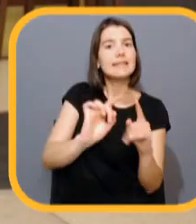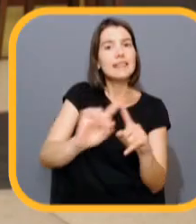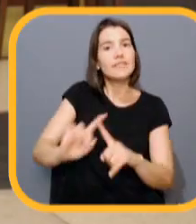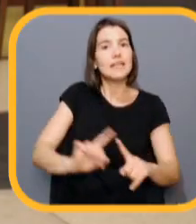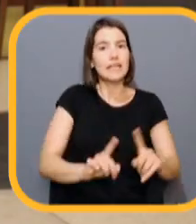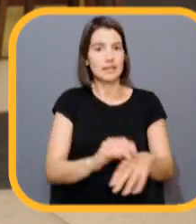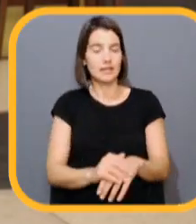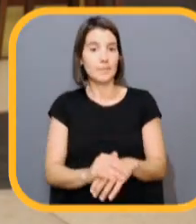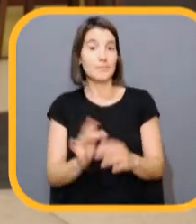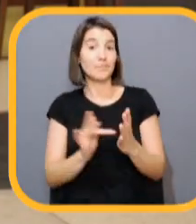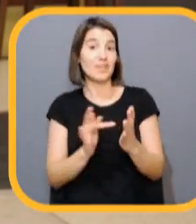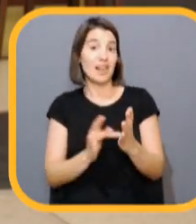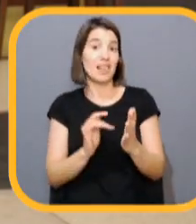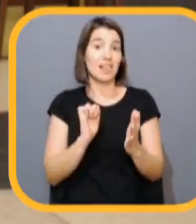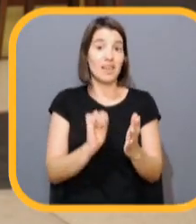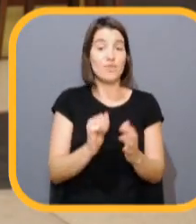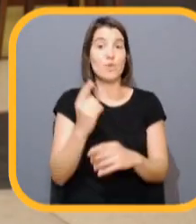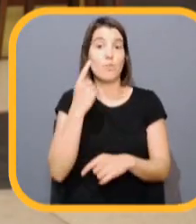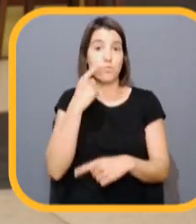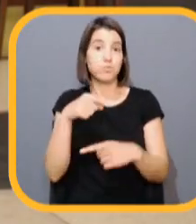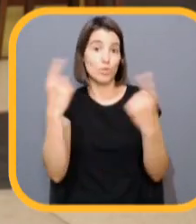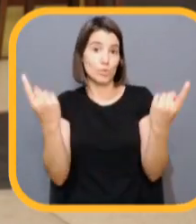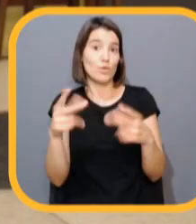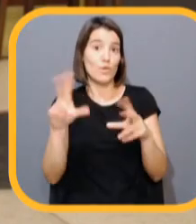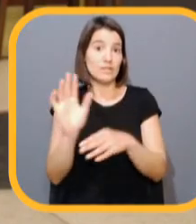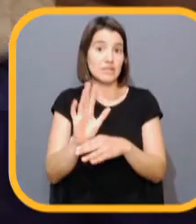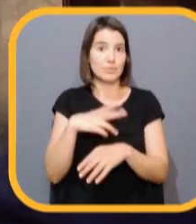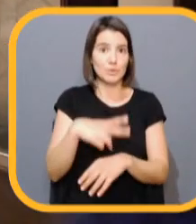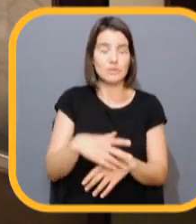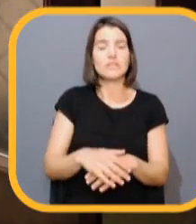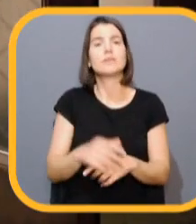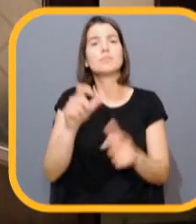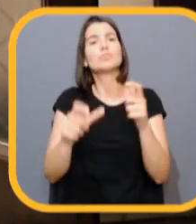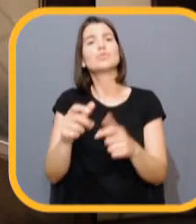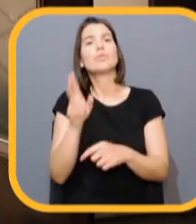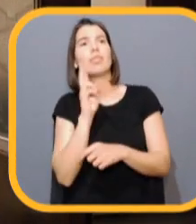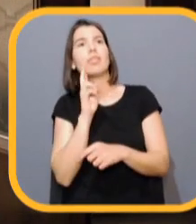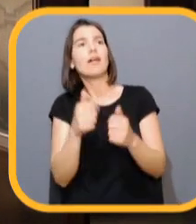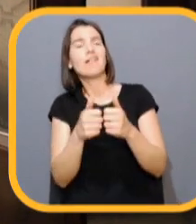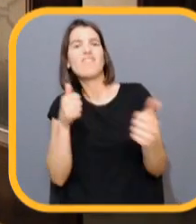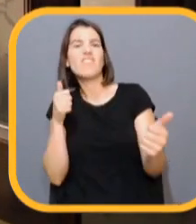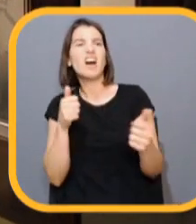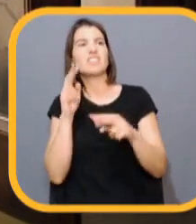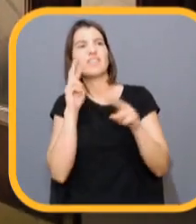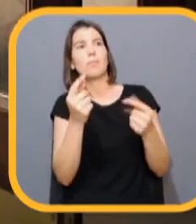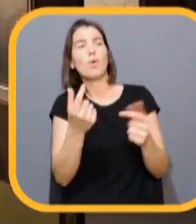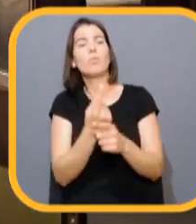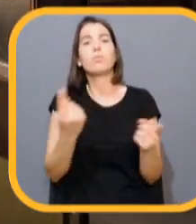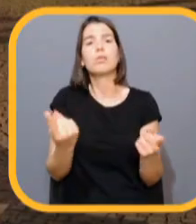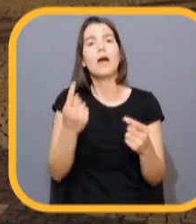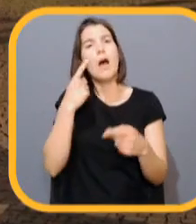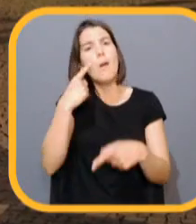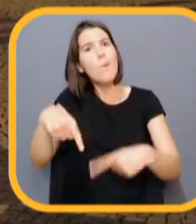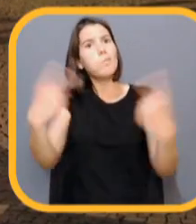desses públicos. No livro O Público e o Novo Cinema Português, Paulo Cunha diz que o afastamento do espectador se deve à fraca divulgação